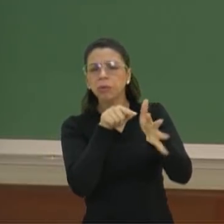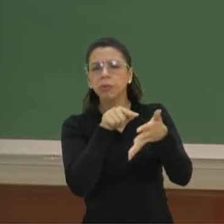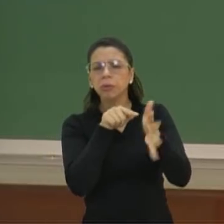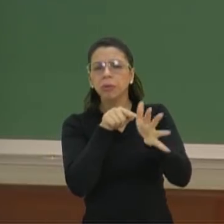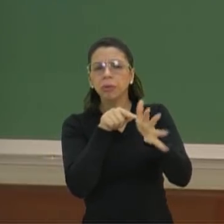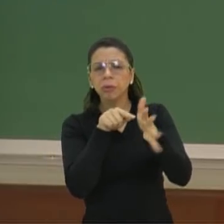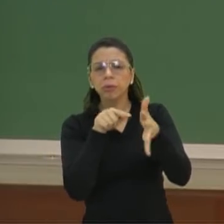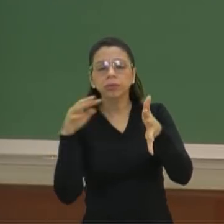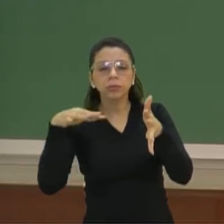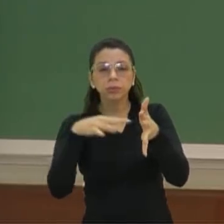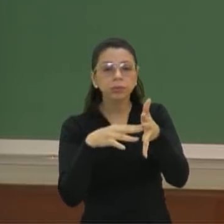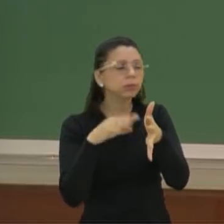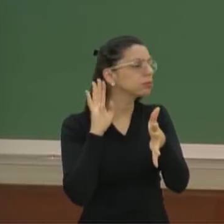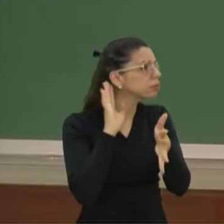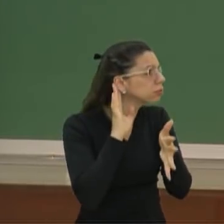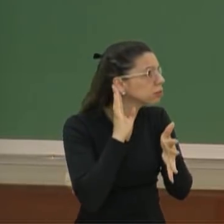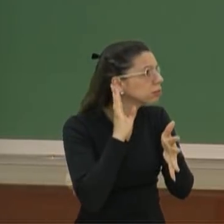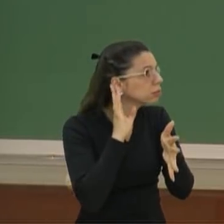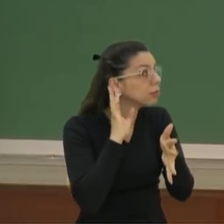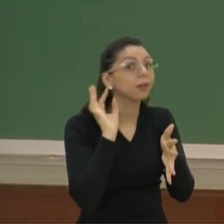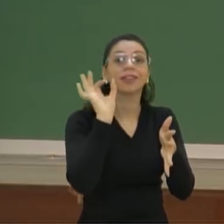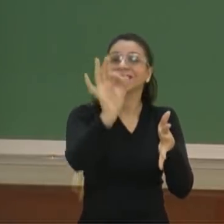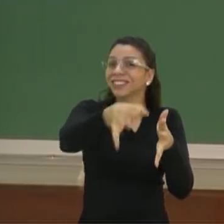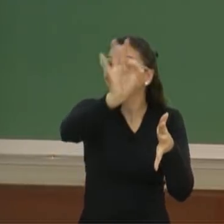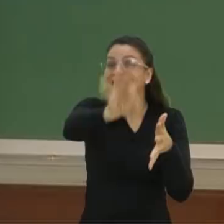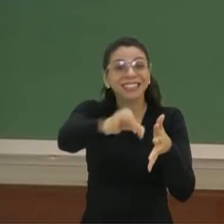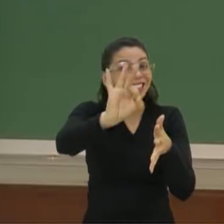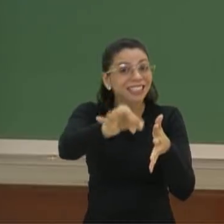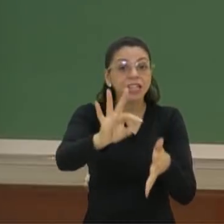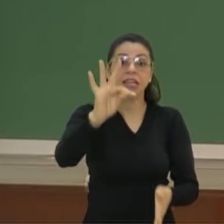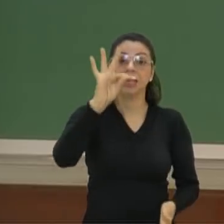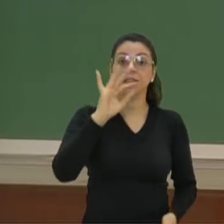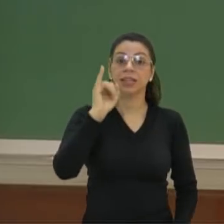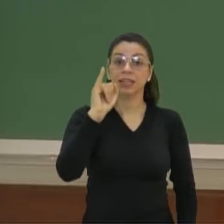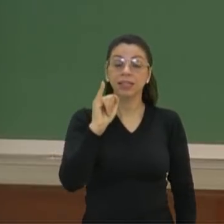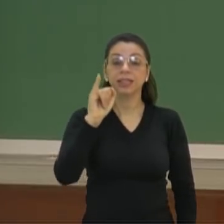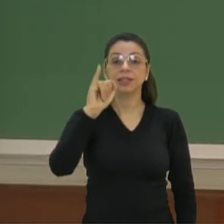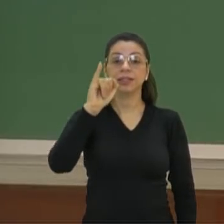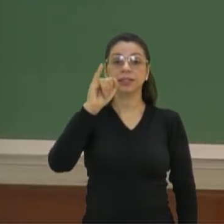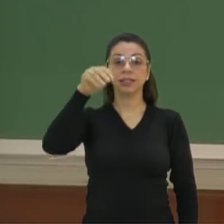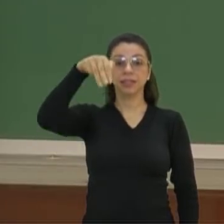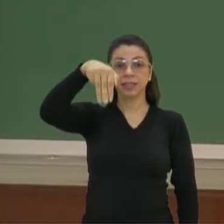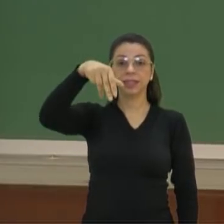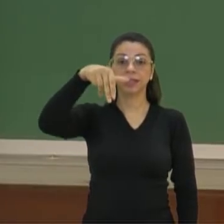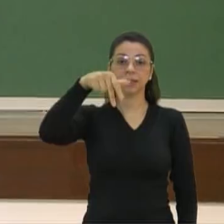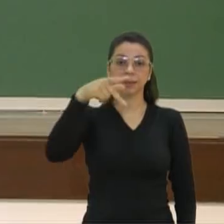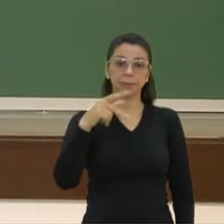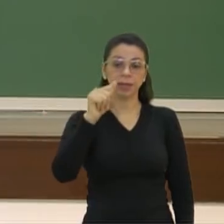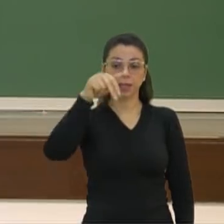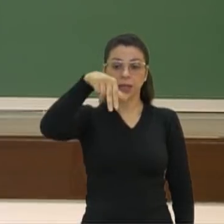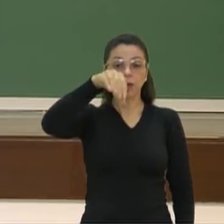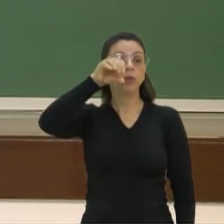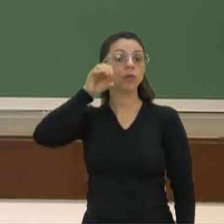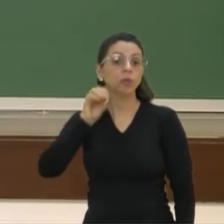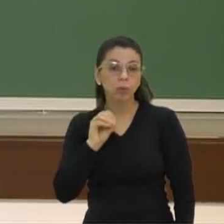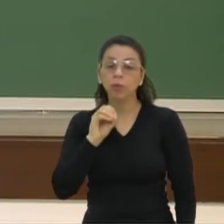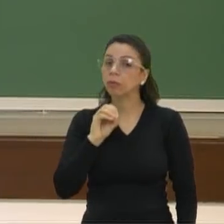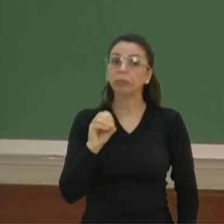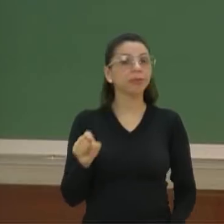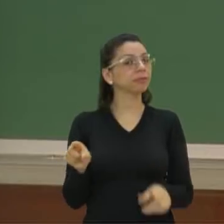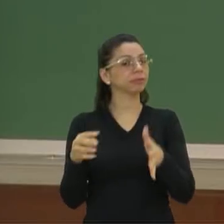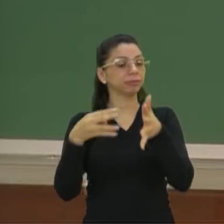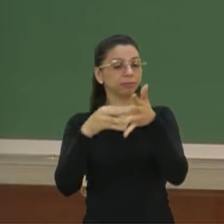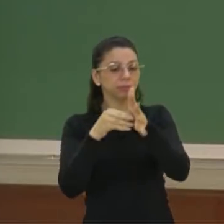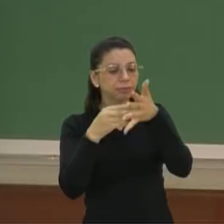mesmo? Isso mesmo, tímpano. E quem falou membrana timpânica também acertou. São sinônimos. Então